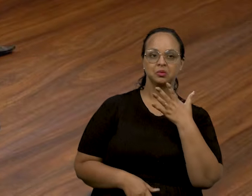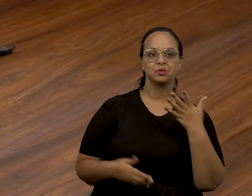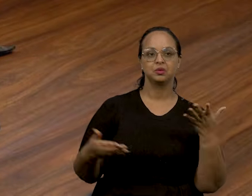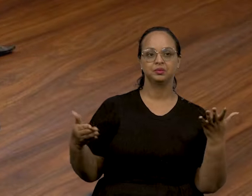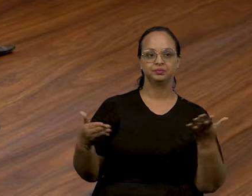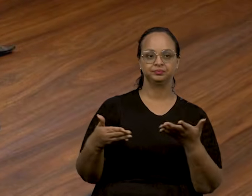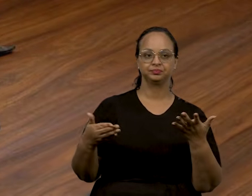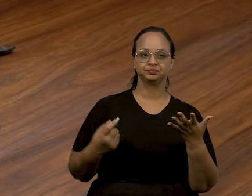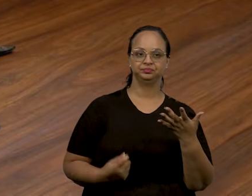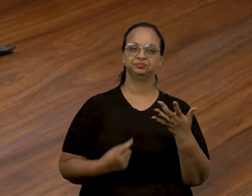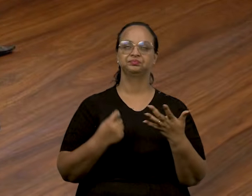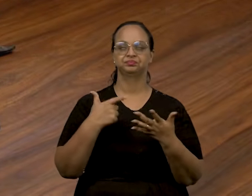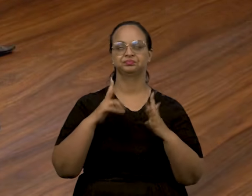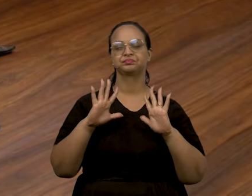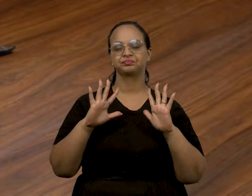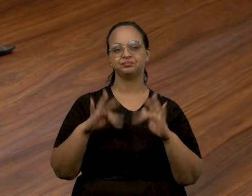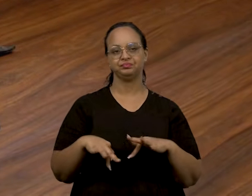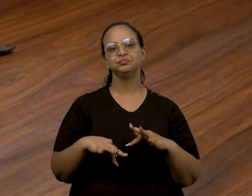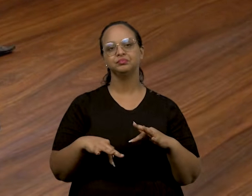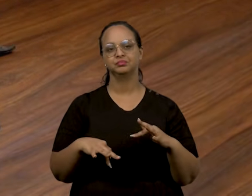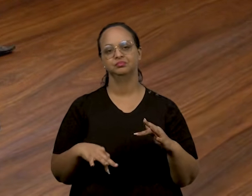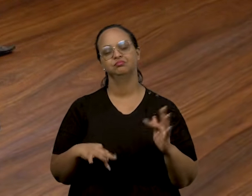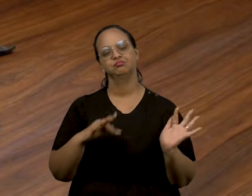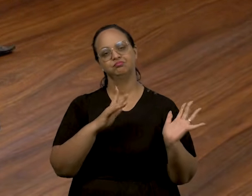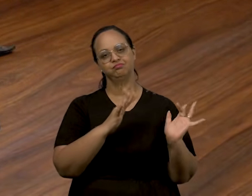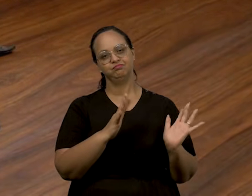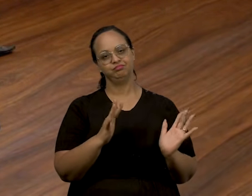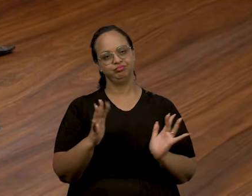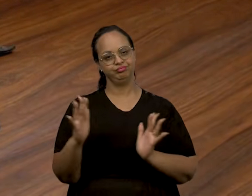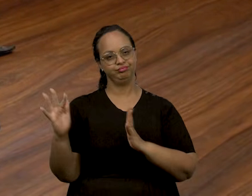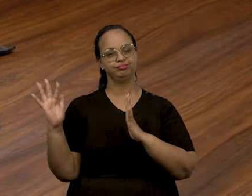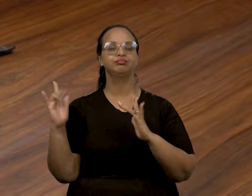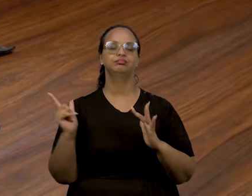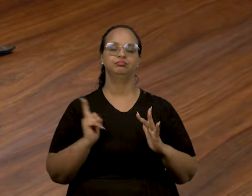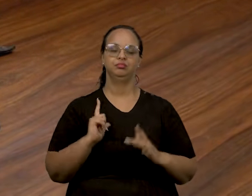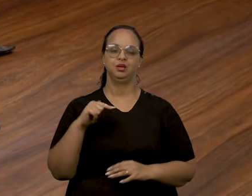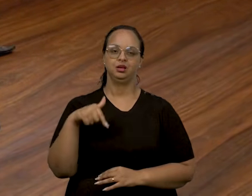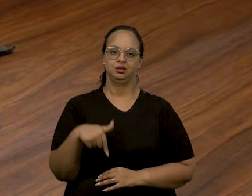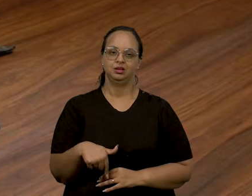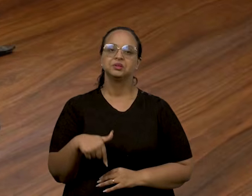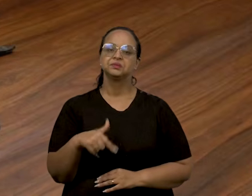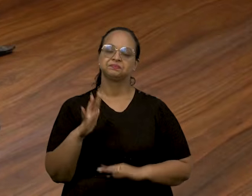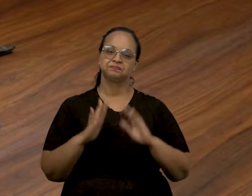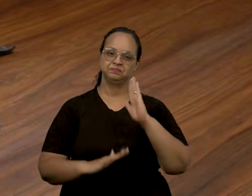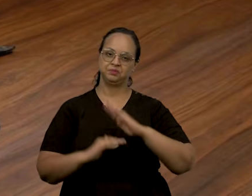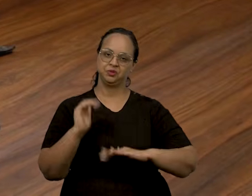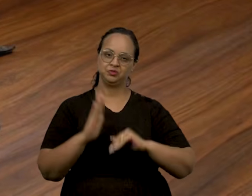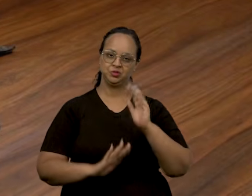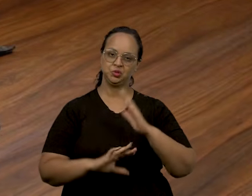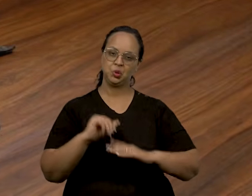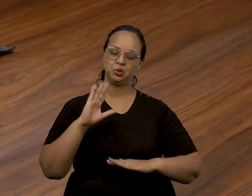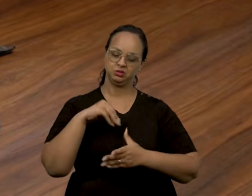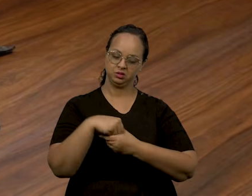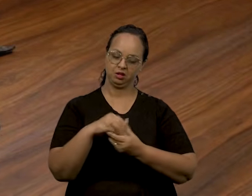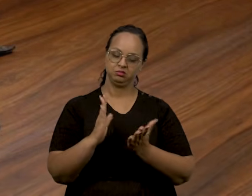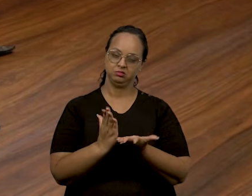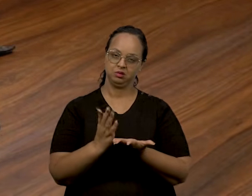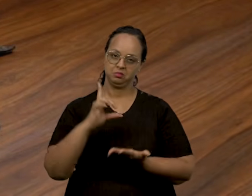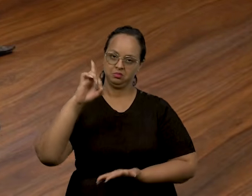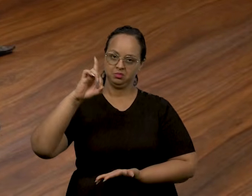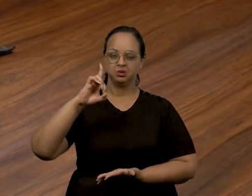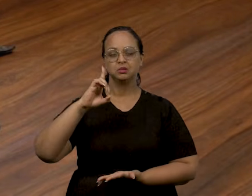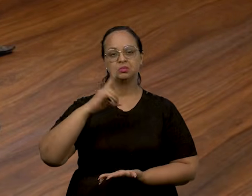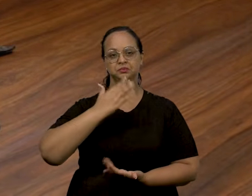Estamos aqui, né, finalizando essa série desse programa aqui, Profissões Bíblicas. Queria deixar o meu muito obrigado ao